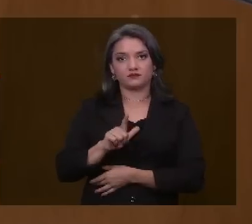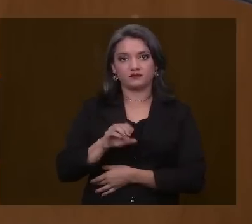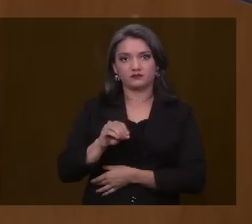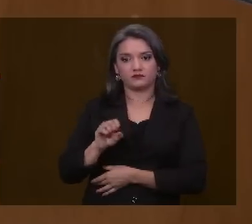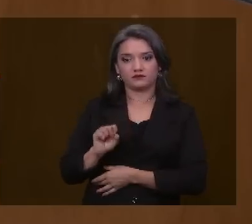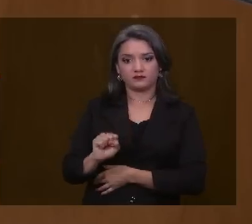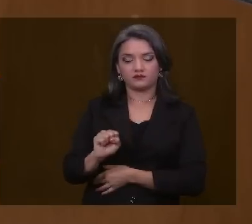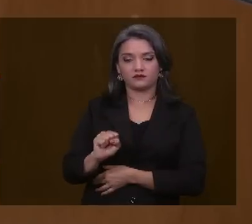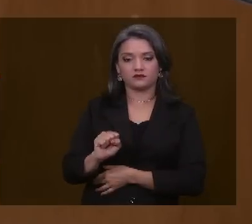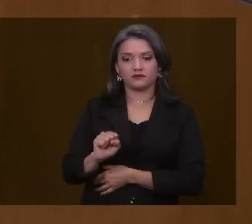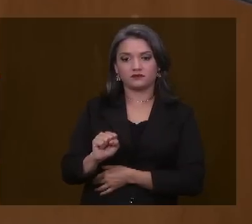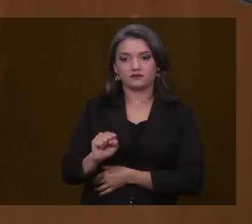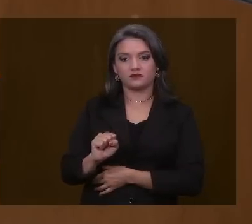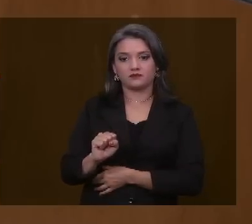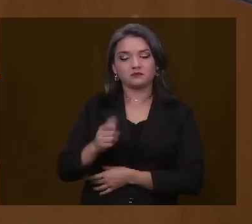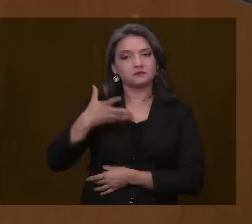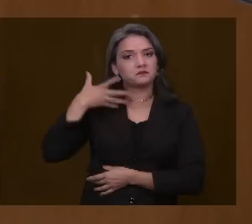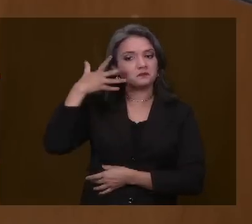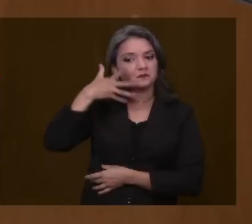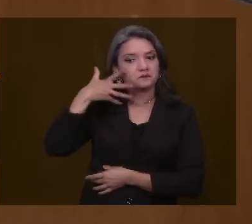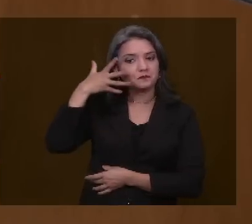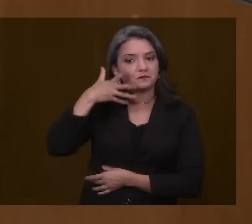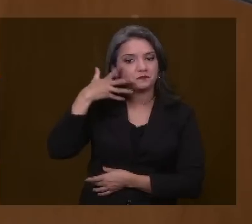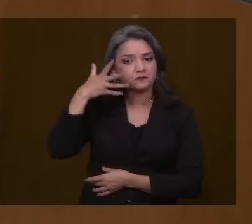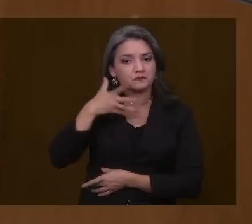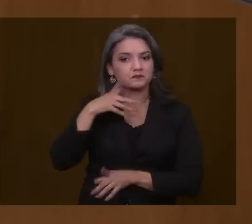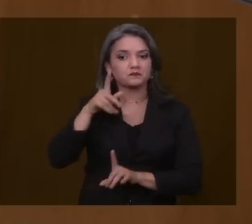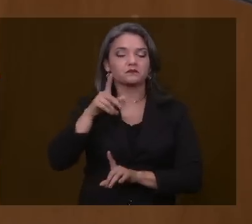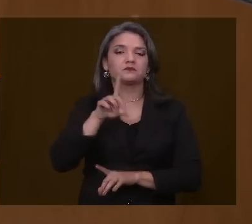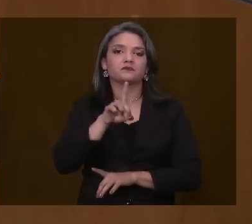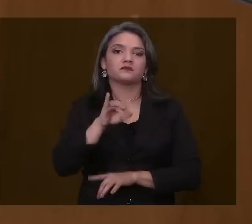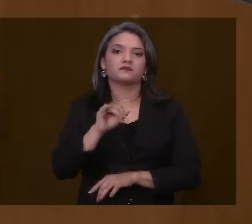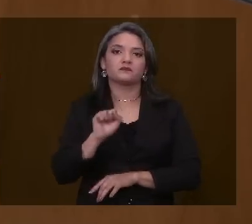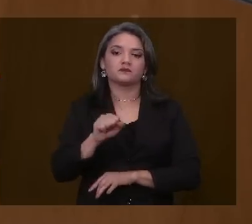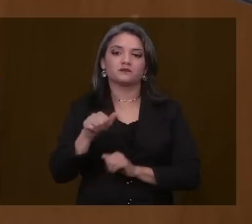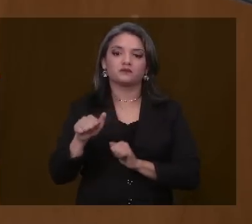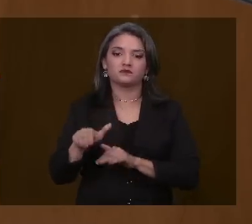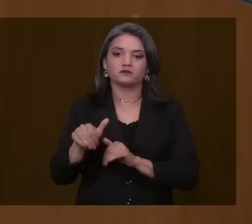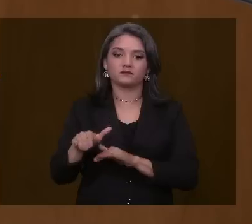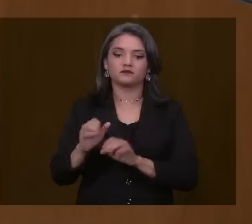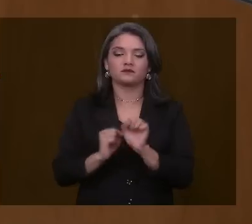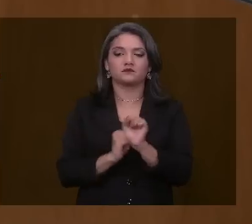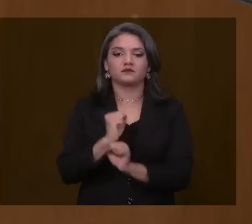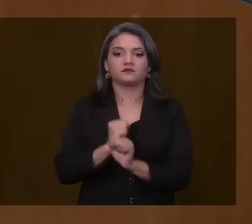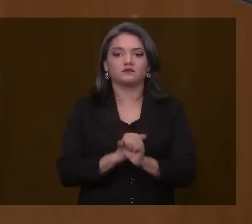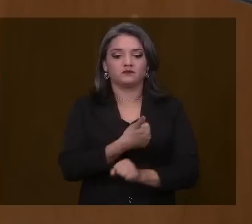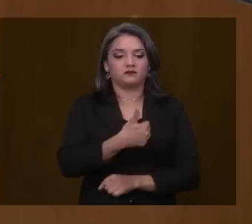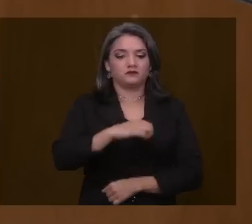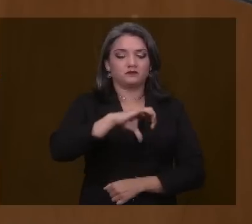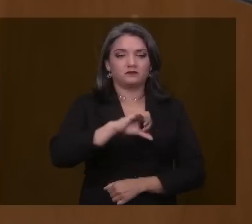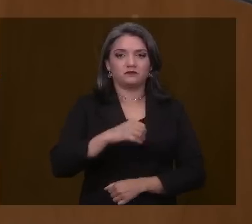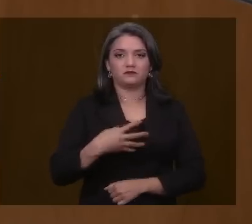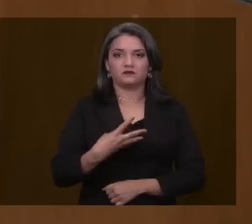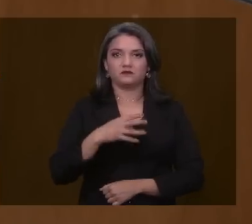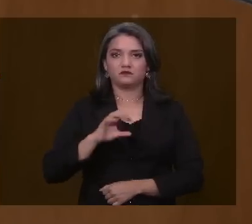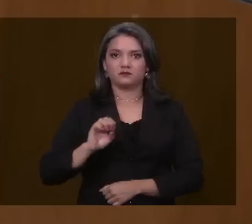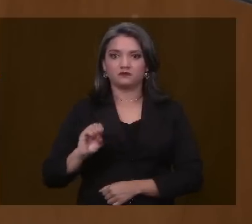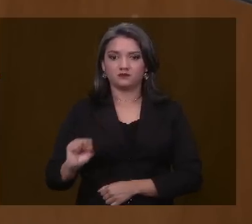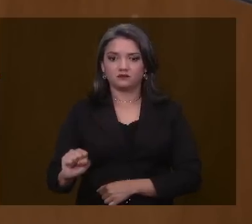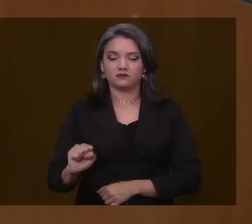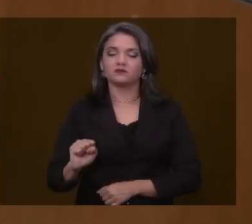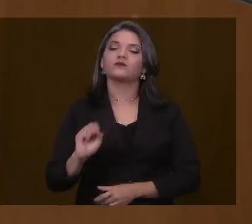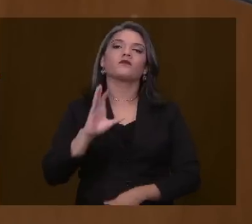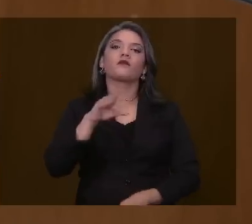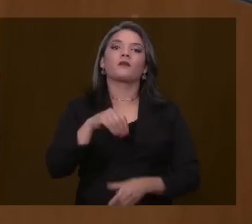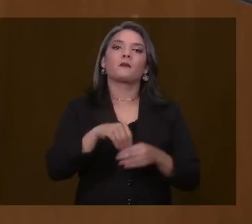um discurso de setembro, de 8 de setembro de 1948, no Conselho